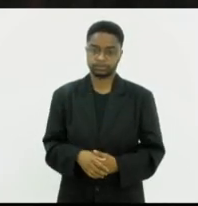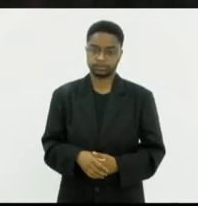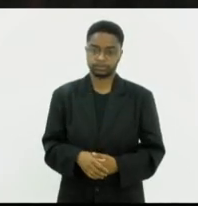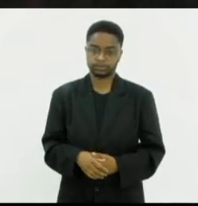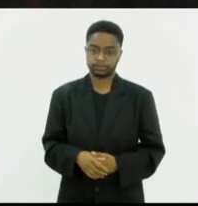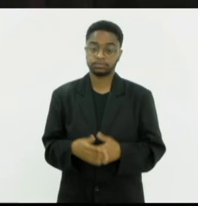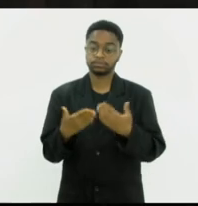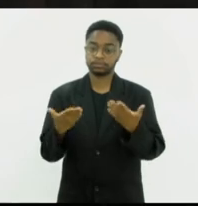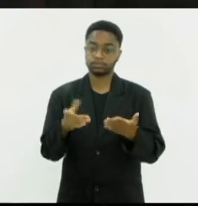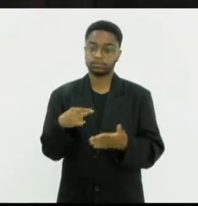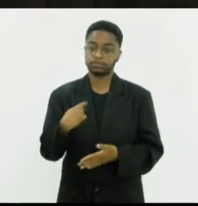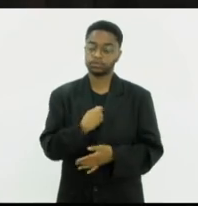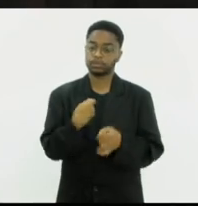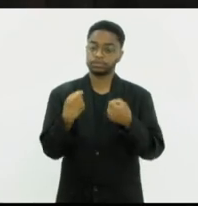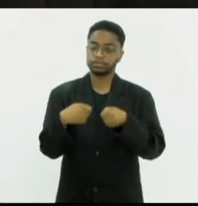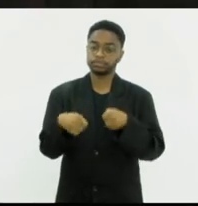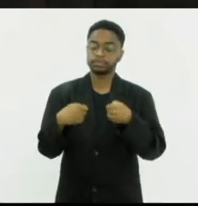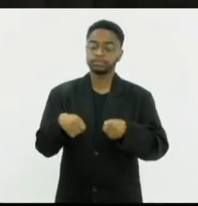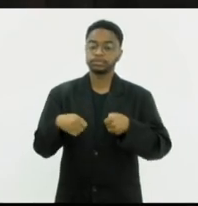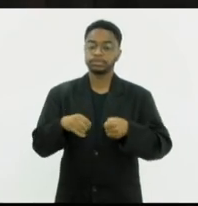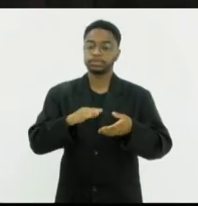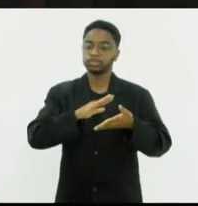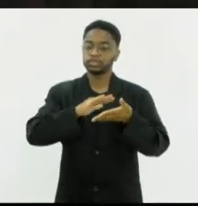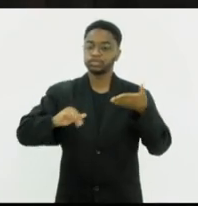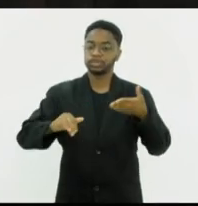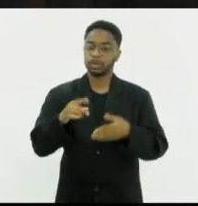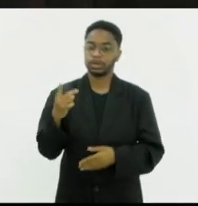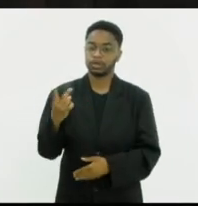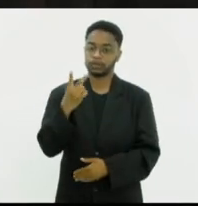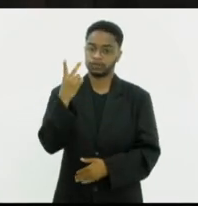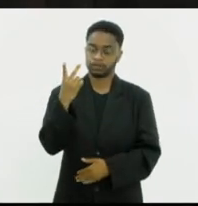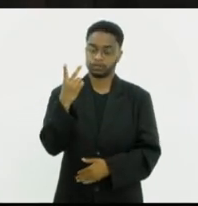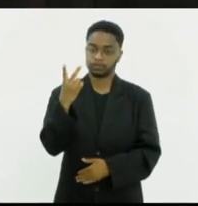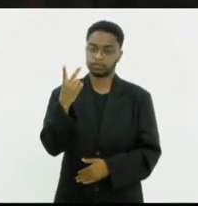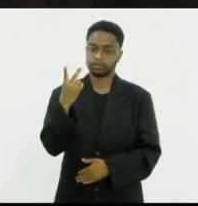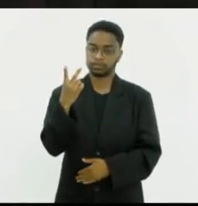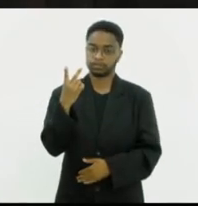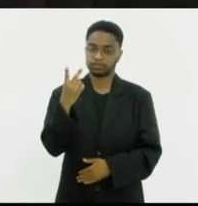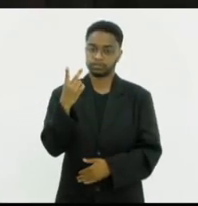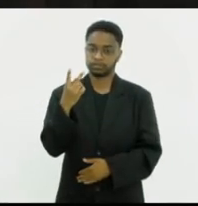que expurgar esse valor